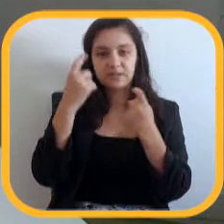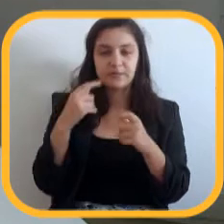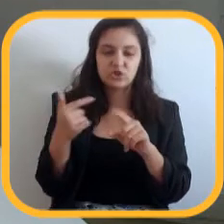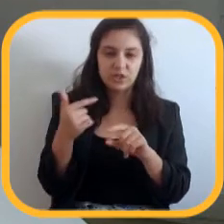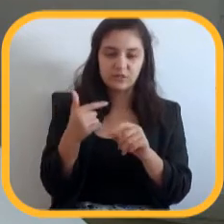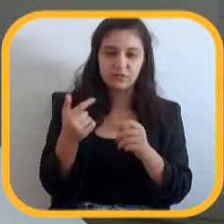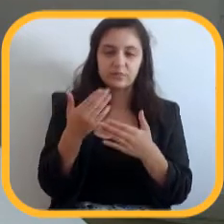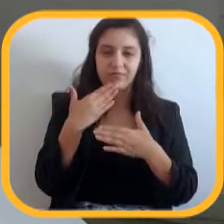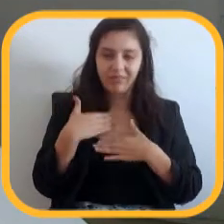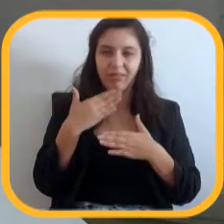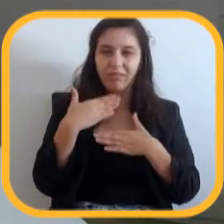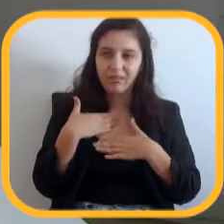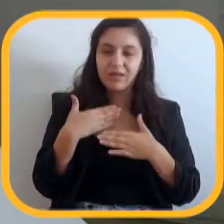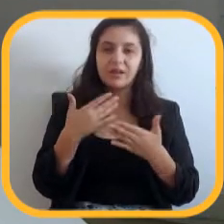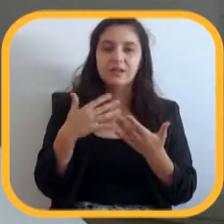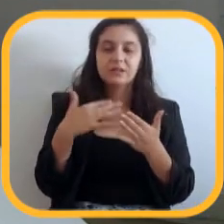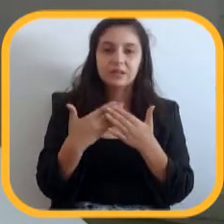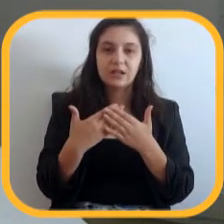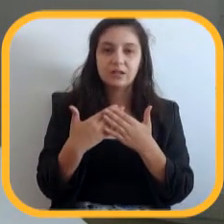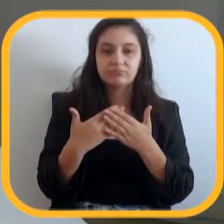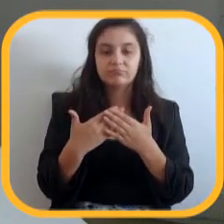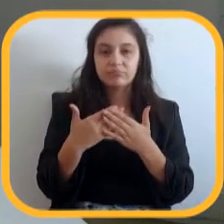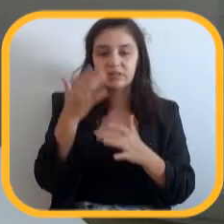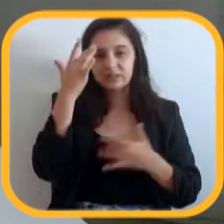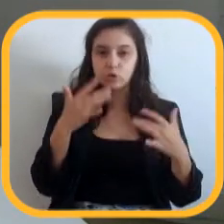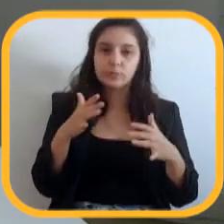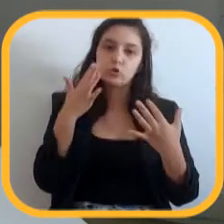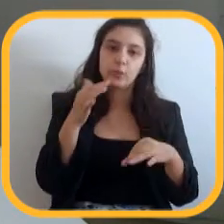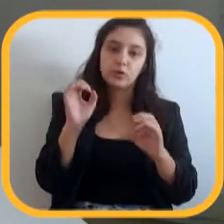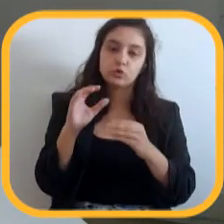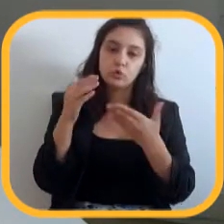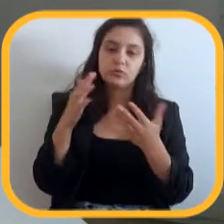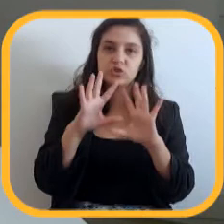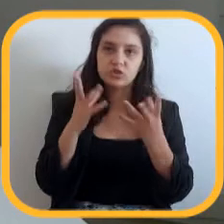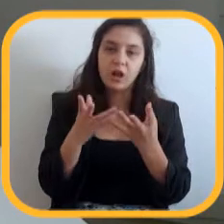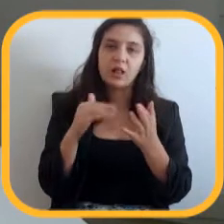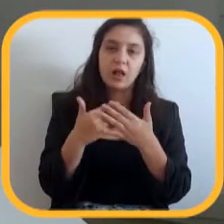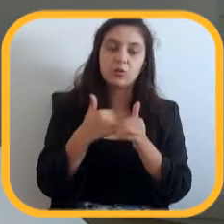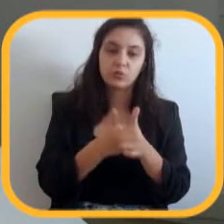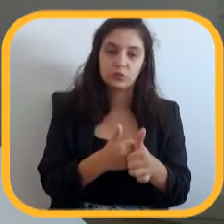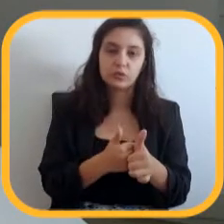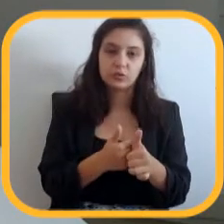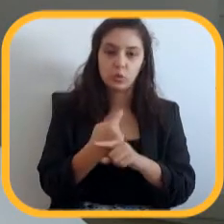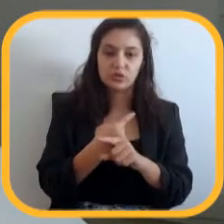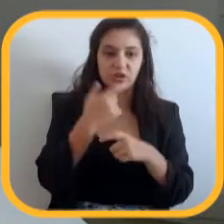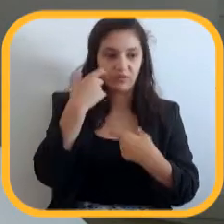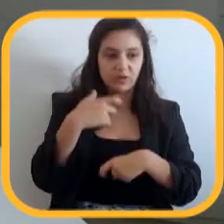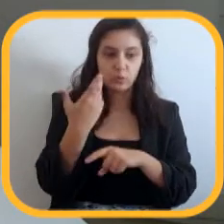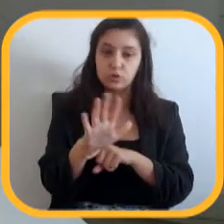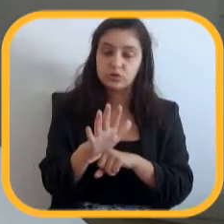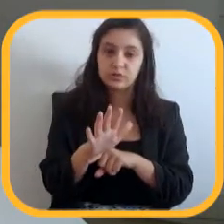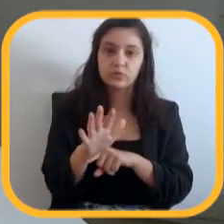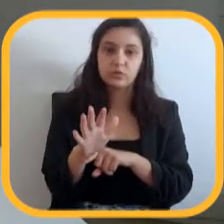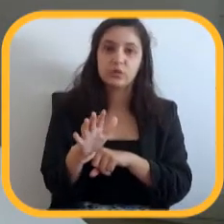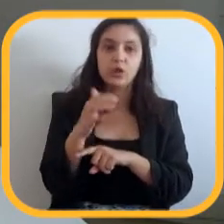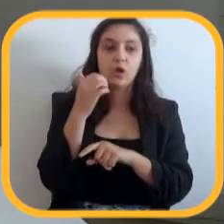negativos são apenas alguns dos sinais cognitivos mais comuns. De um modo geral, estes sinais são acompanhados de sintomas físicos, como,